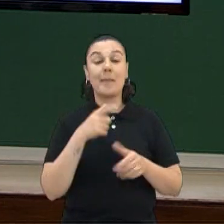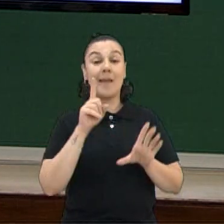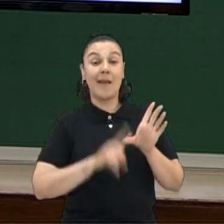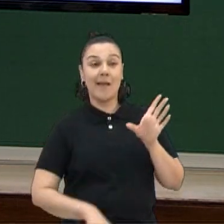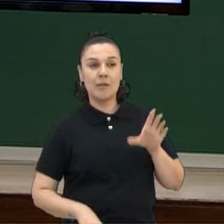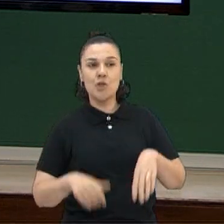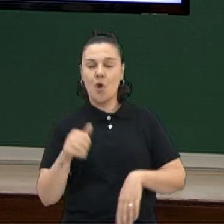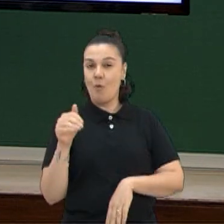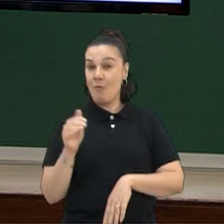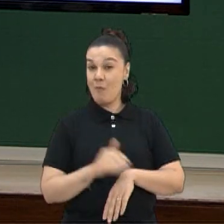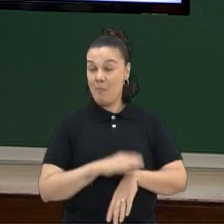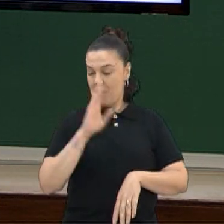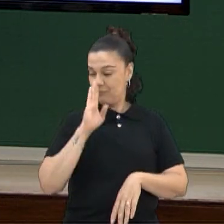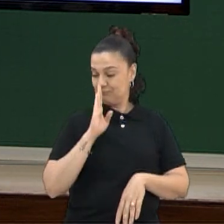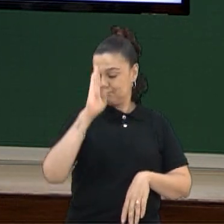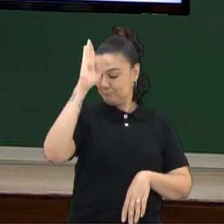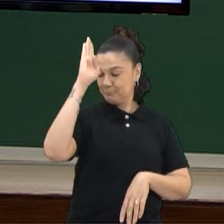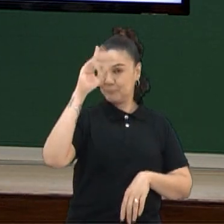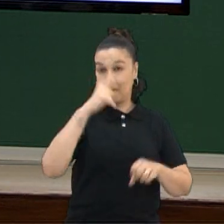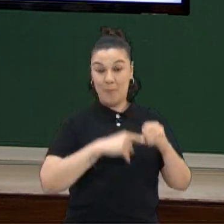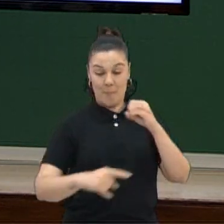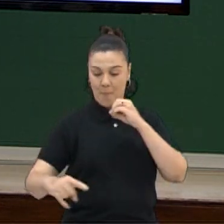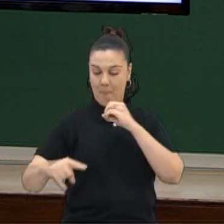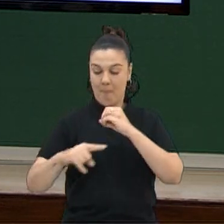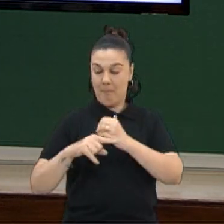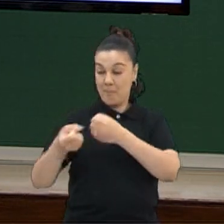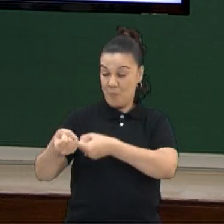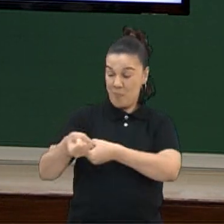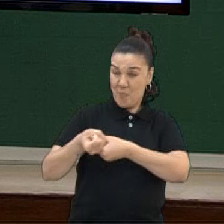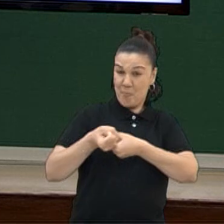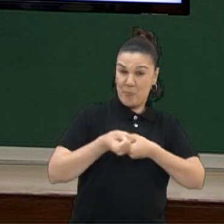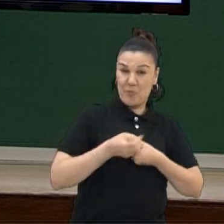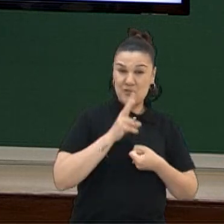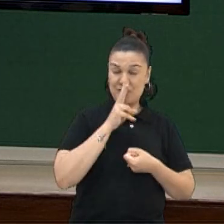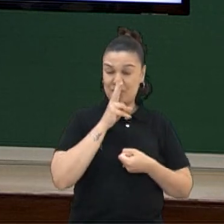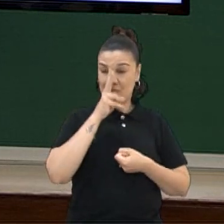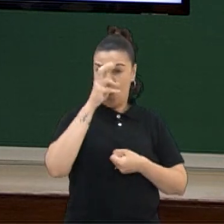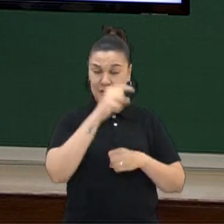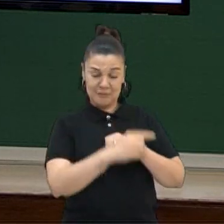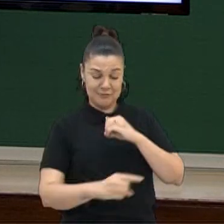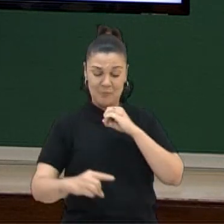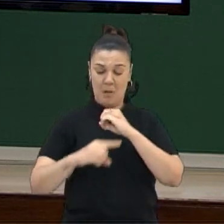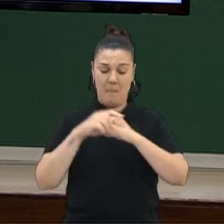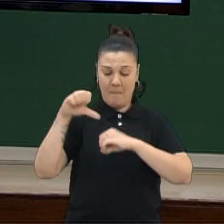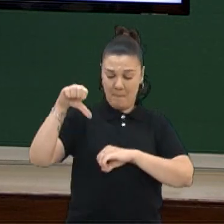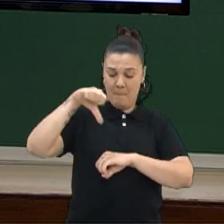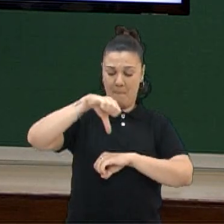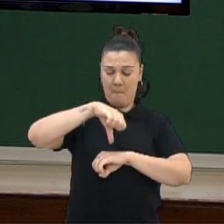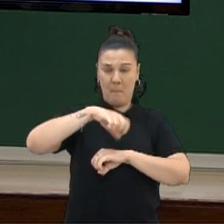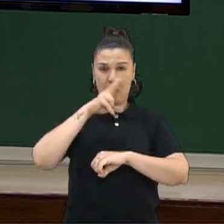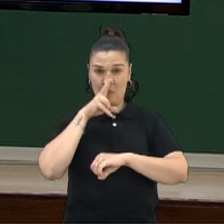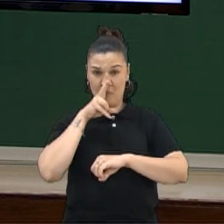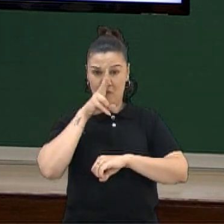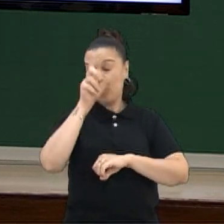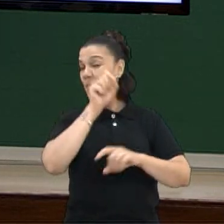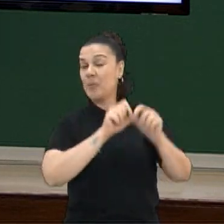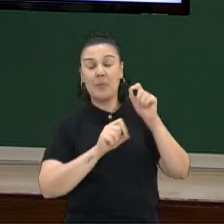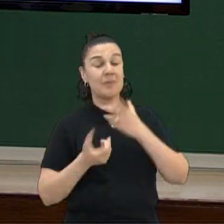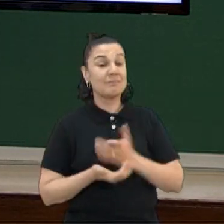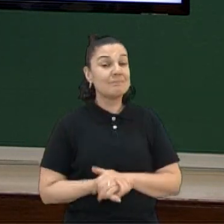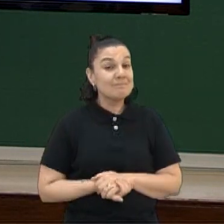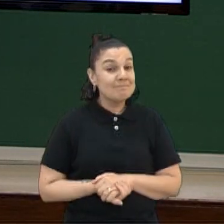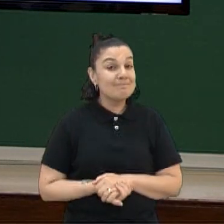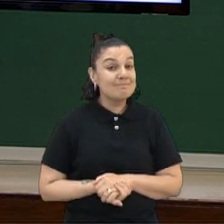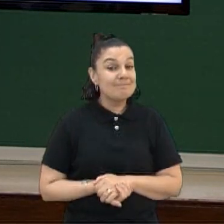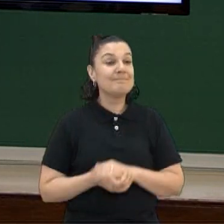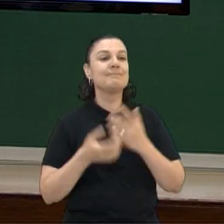e o mais eletronegativo, ou seja, que vai fazer uma ligação mais polar, mega ultra power polar, é